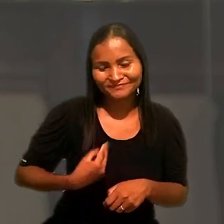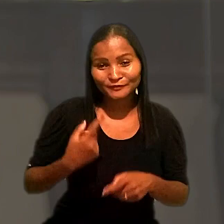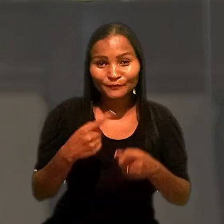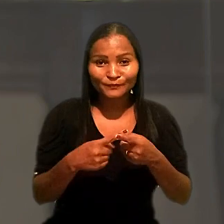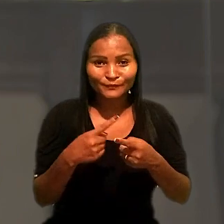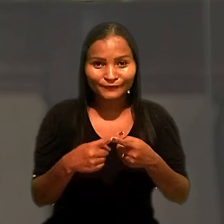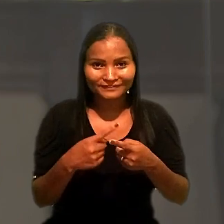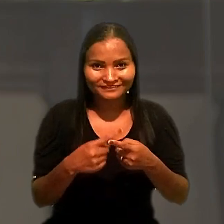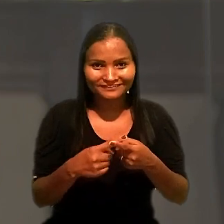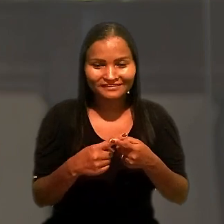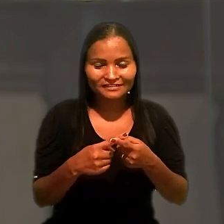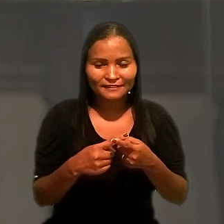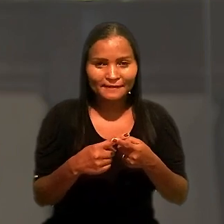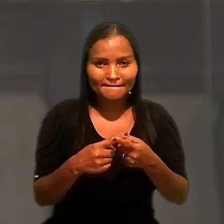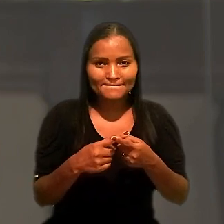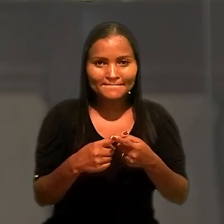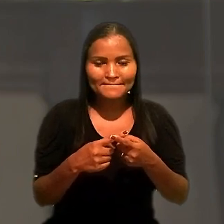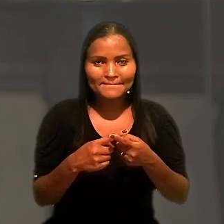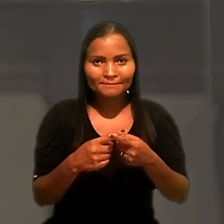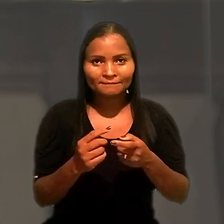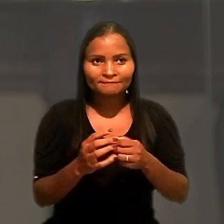Isso porque